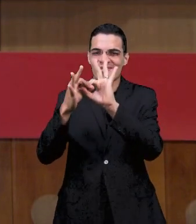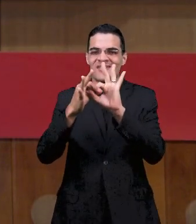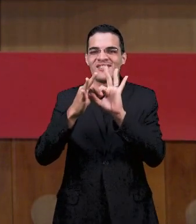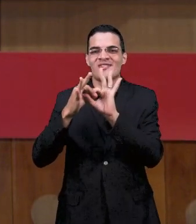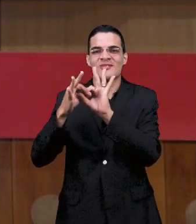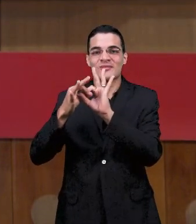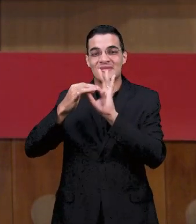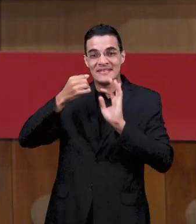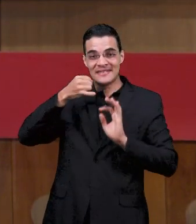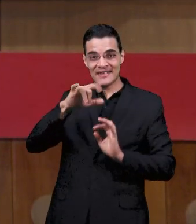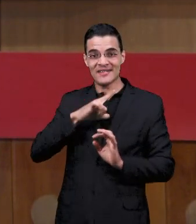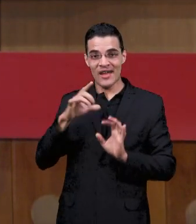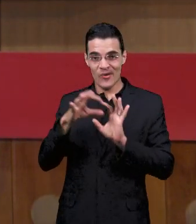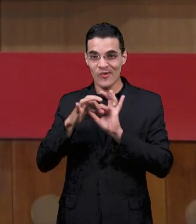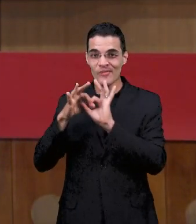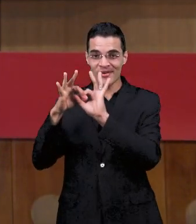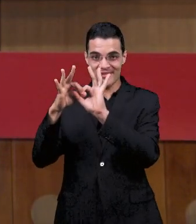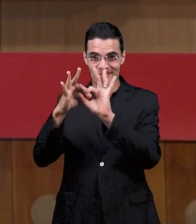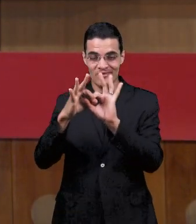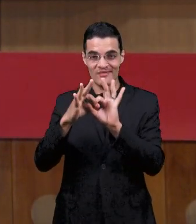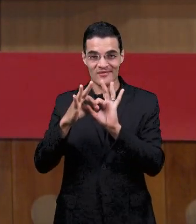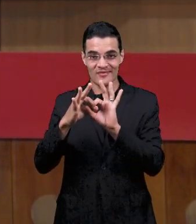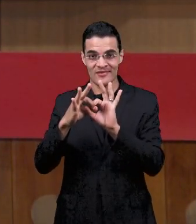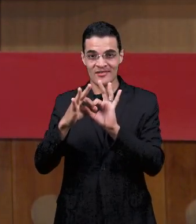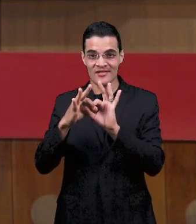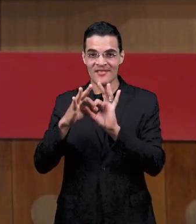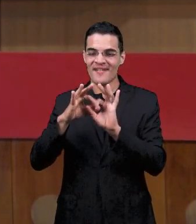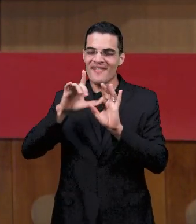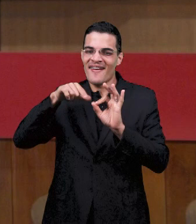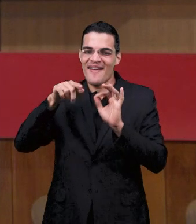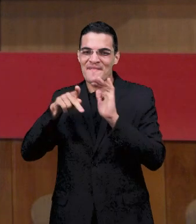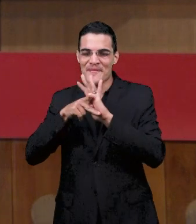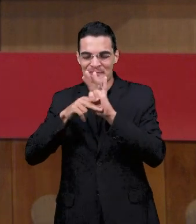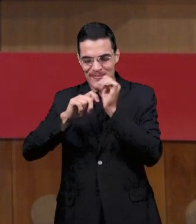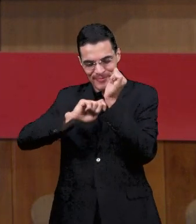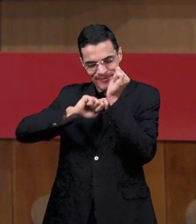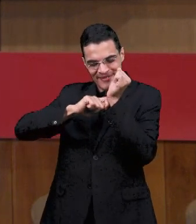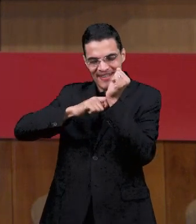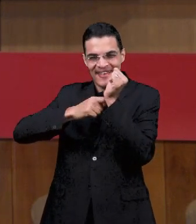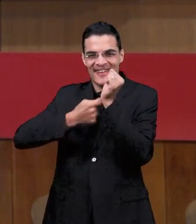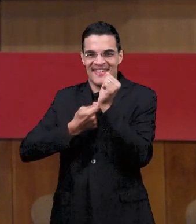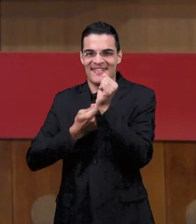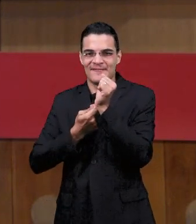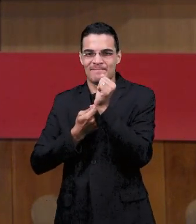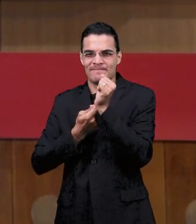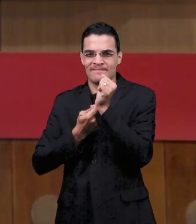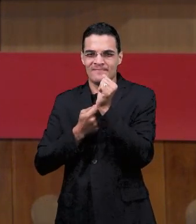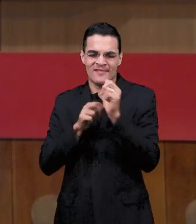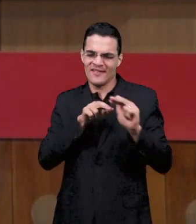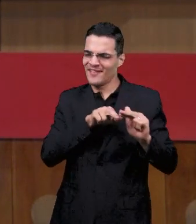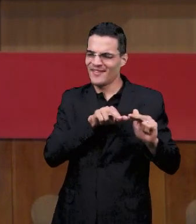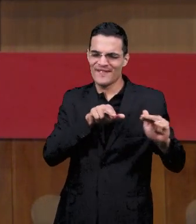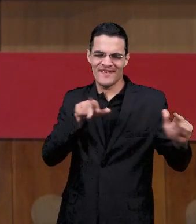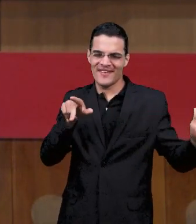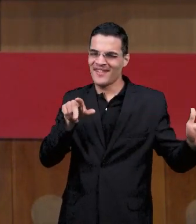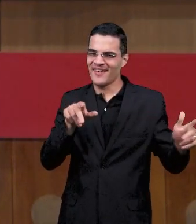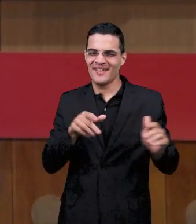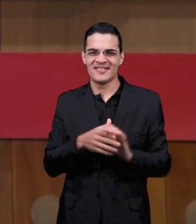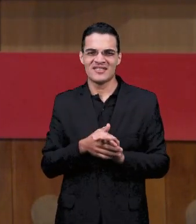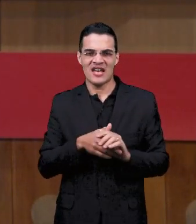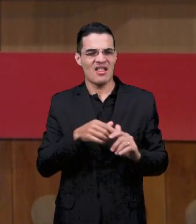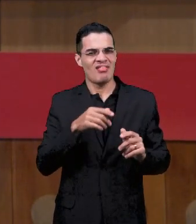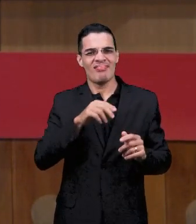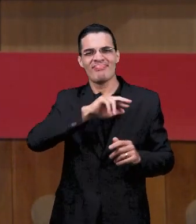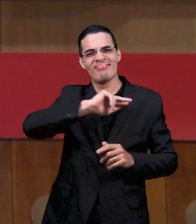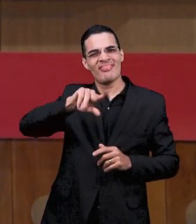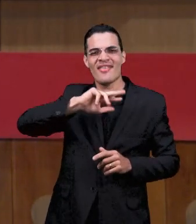irmãs, a comunhão é o segredo da igreja. O segredo não é grandes pregadores.